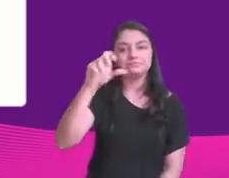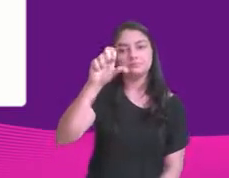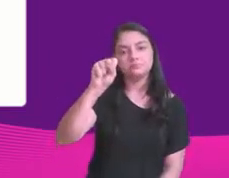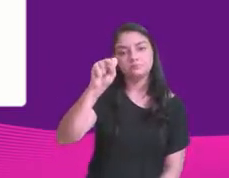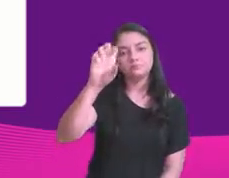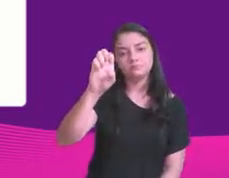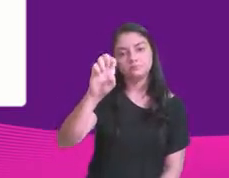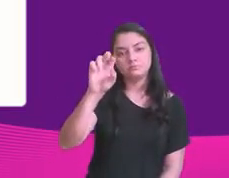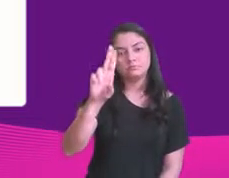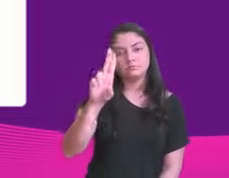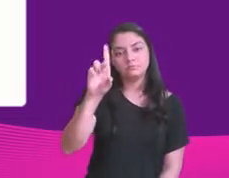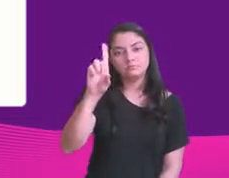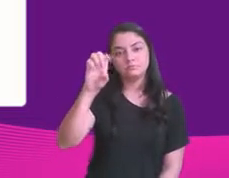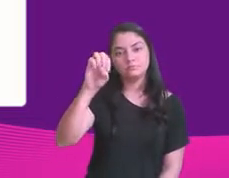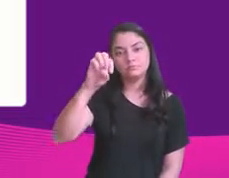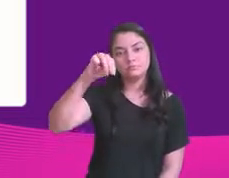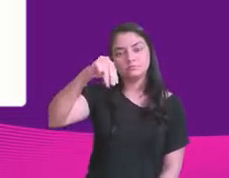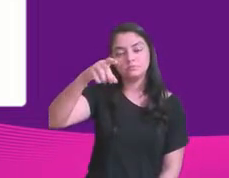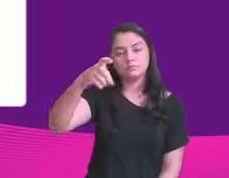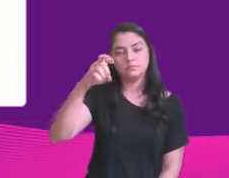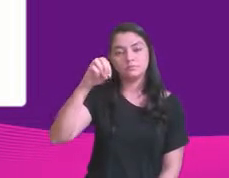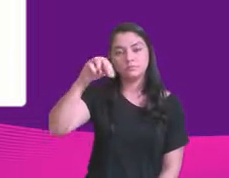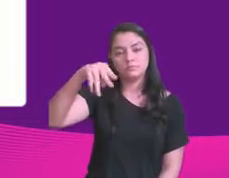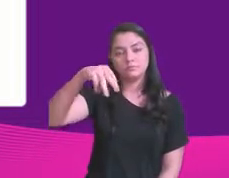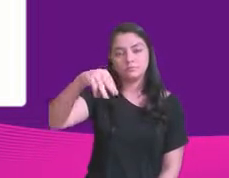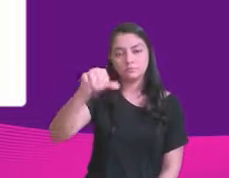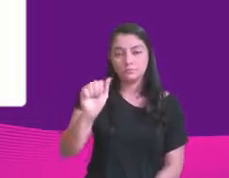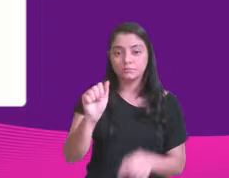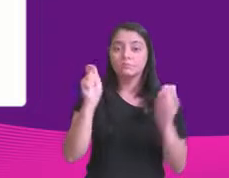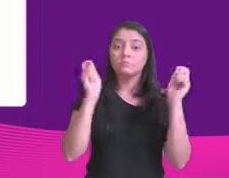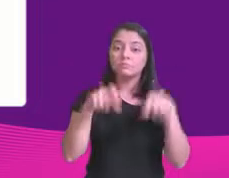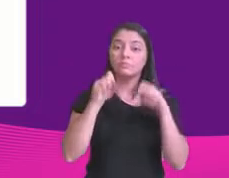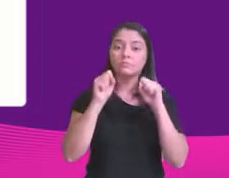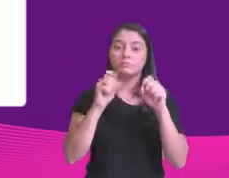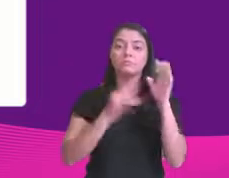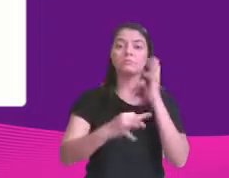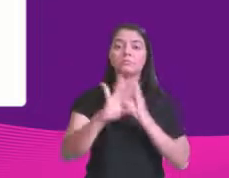é o tratamento de eleição, e deve ser